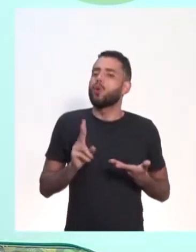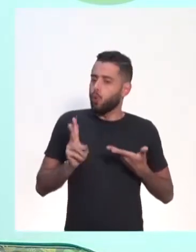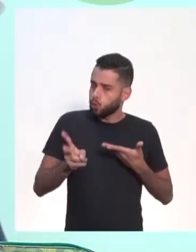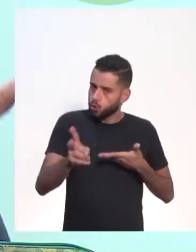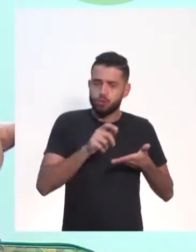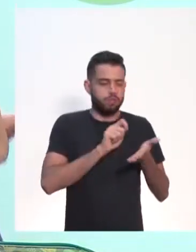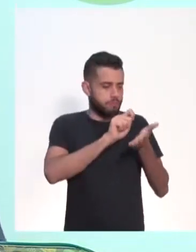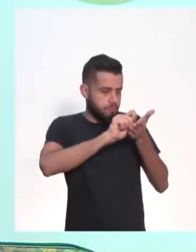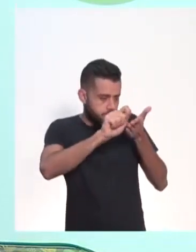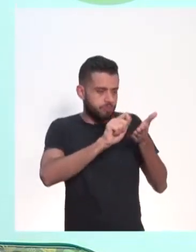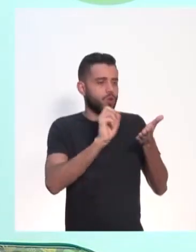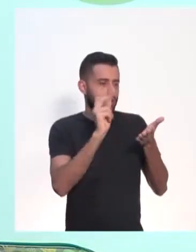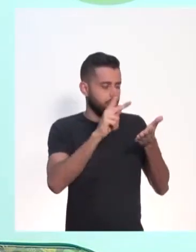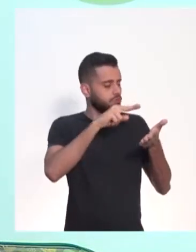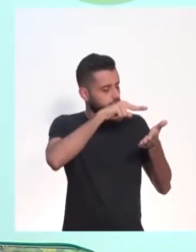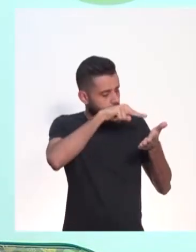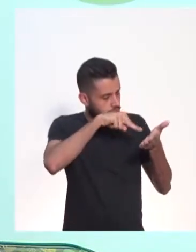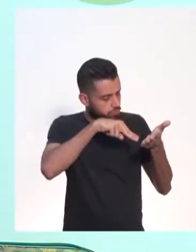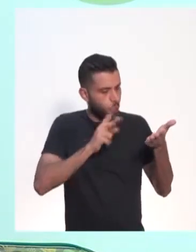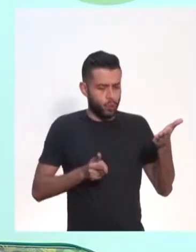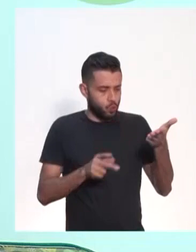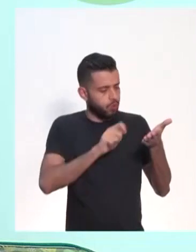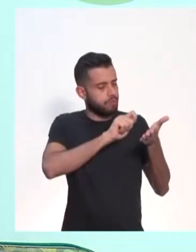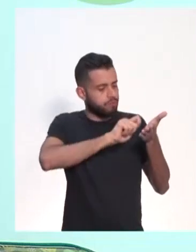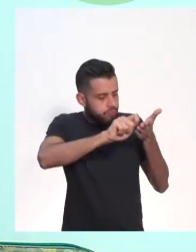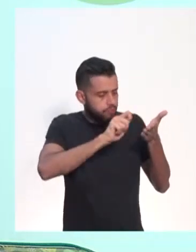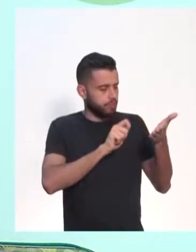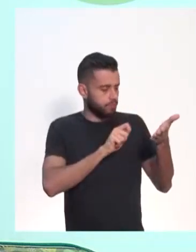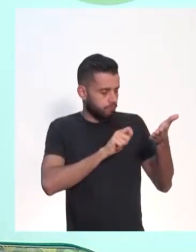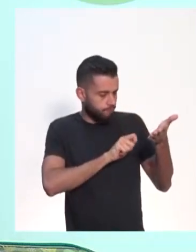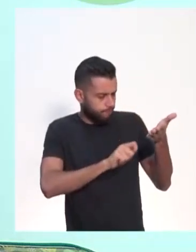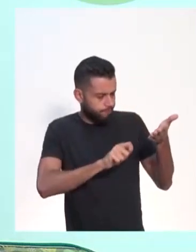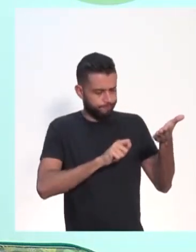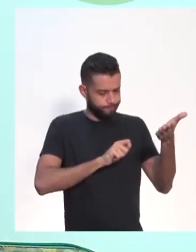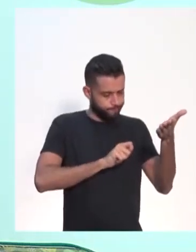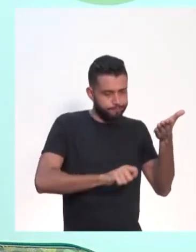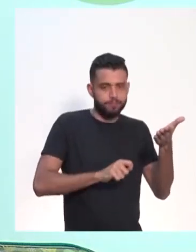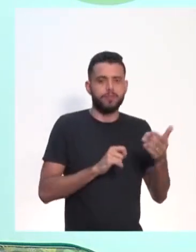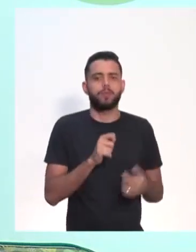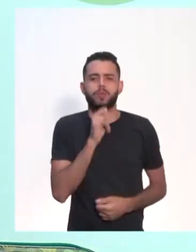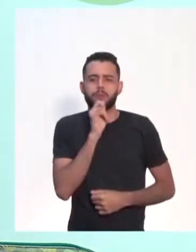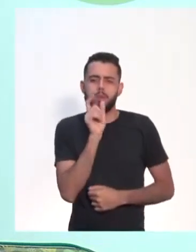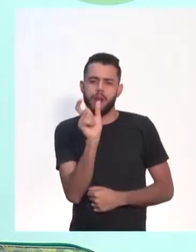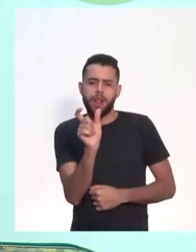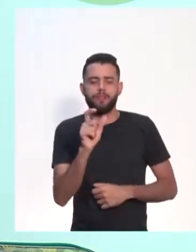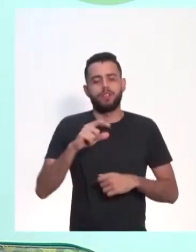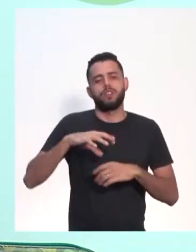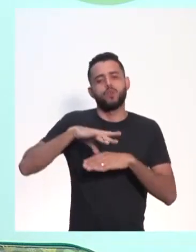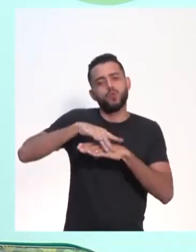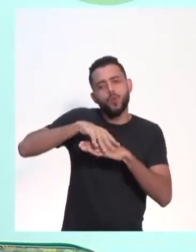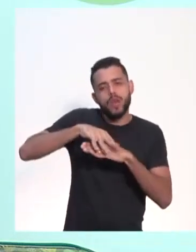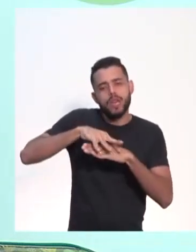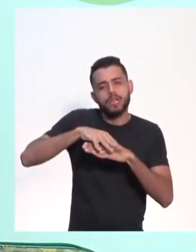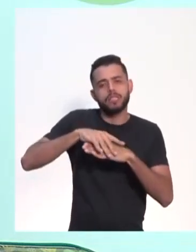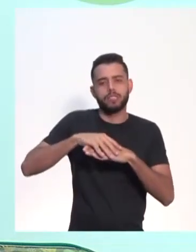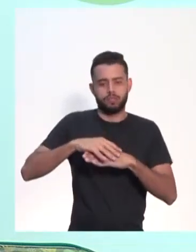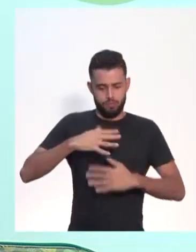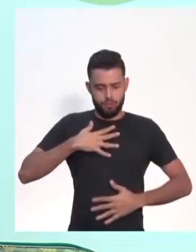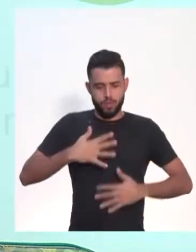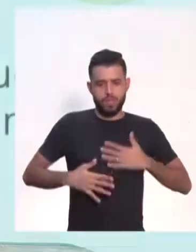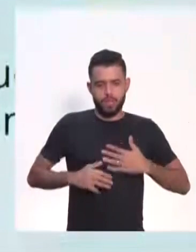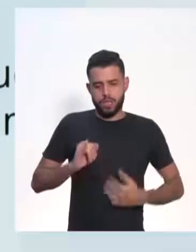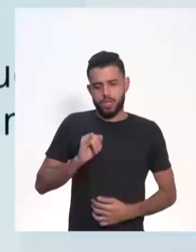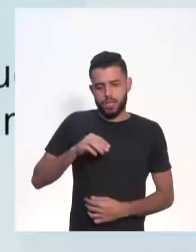texto e eu vou continuar grifando. Outros termos importantes seriam doença, sistema